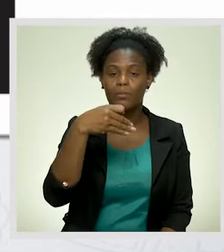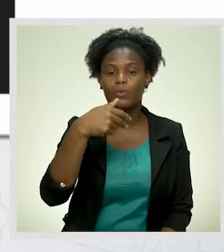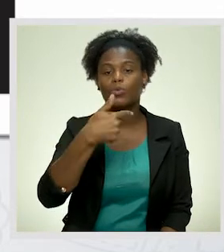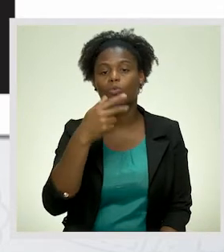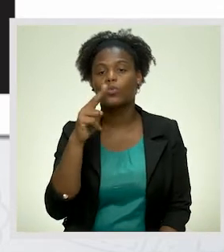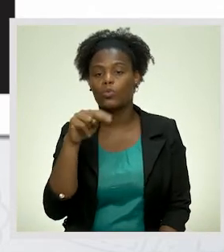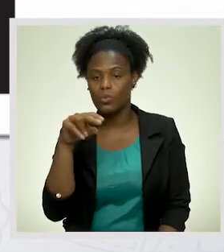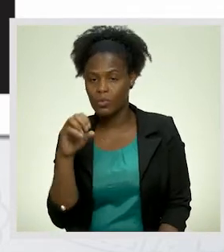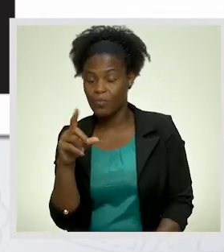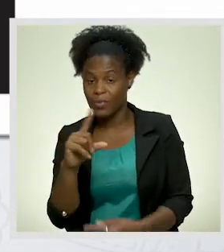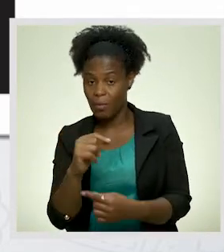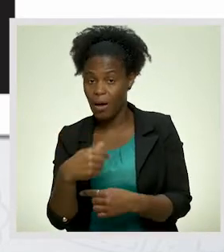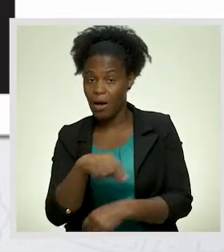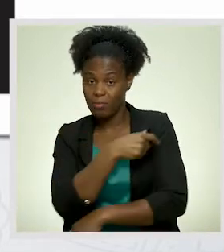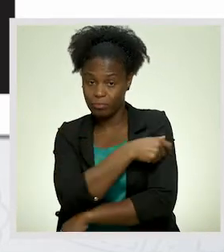também